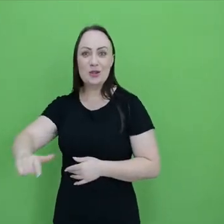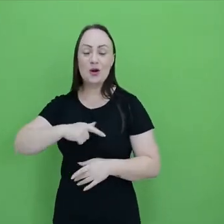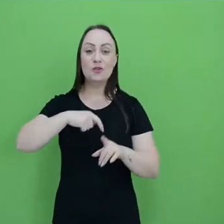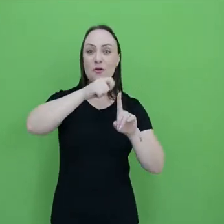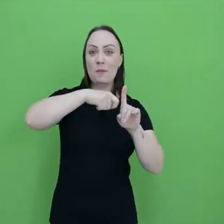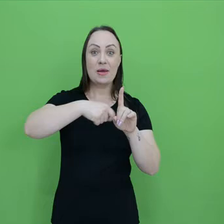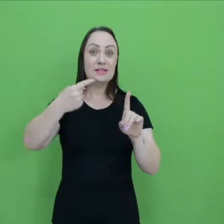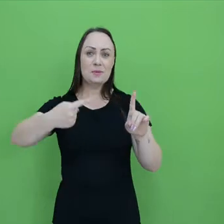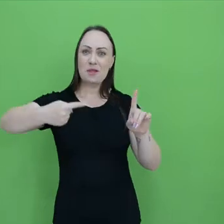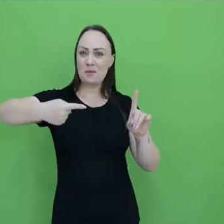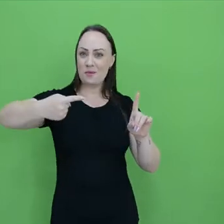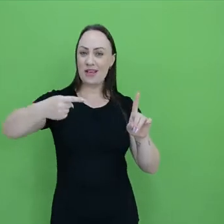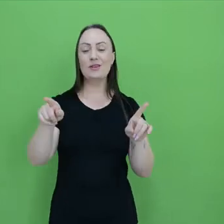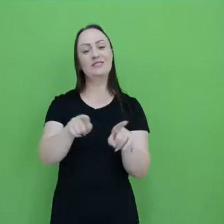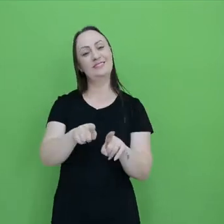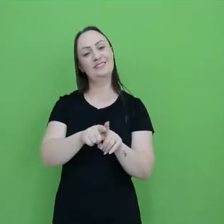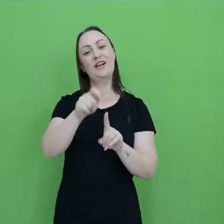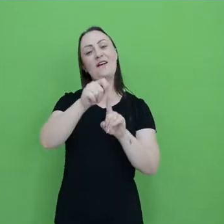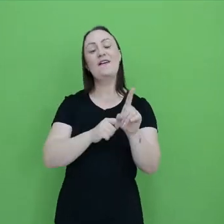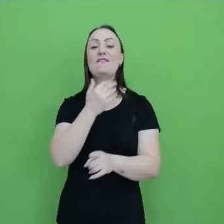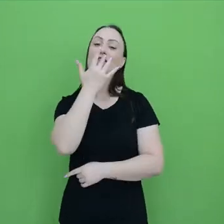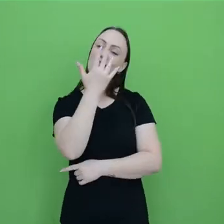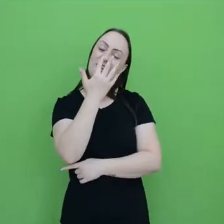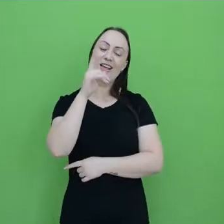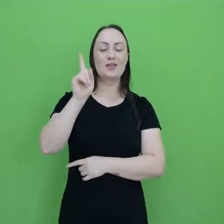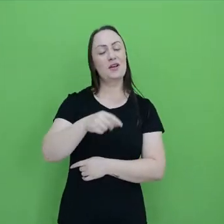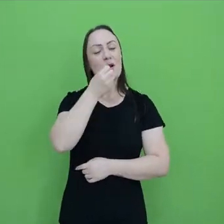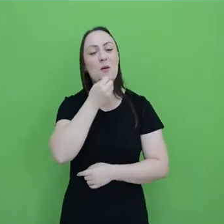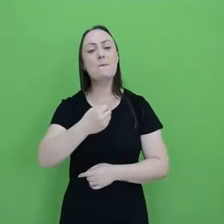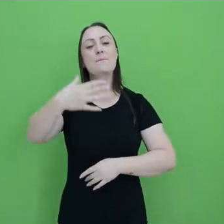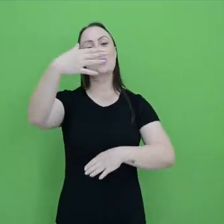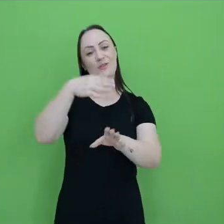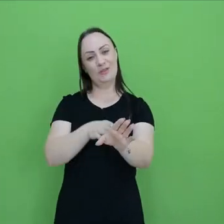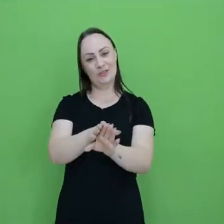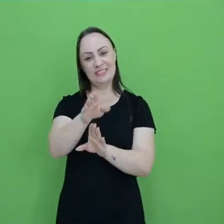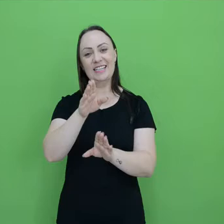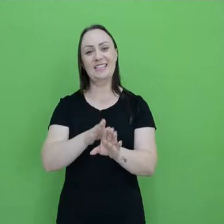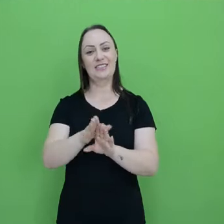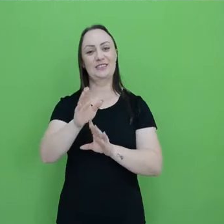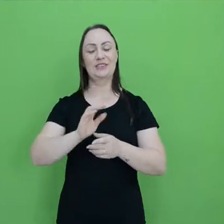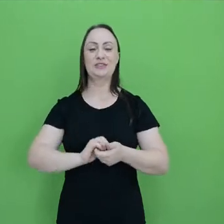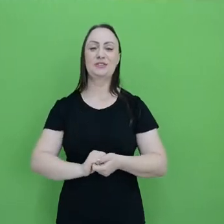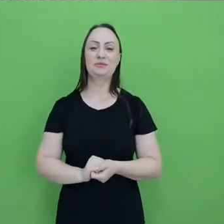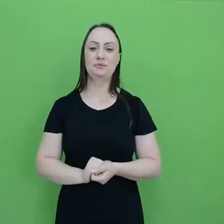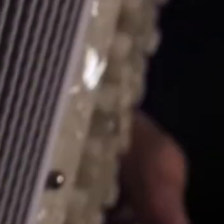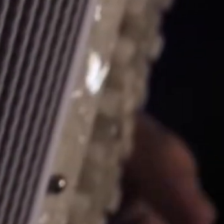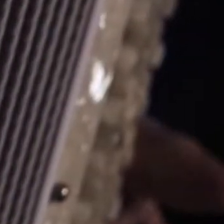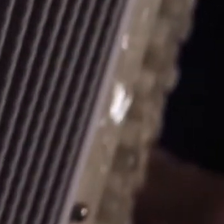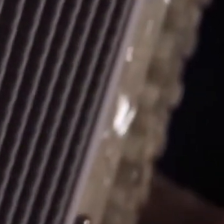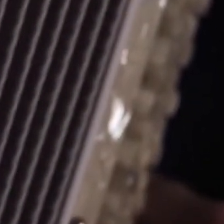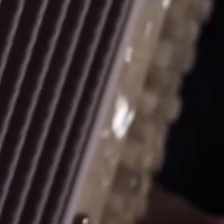dos meses o primeiro. E fevereiro é um bom conselheiro. Mãos de Roger tocam um